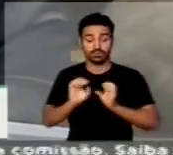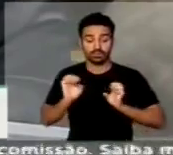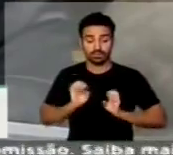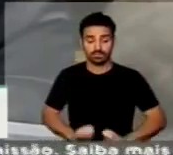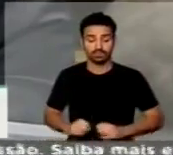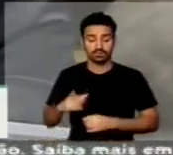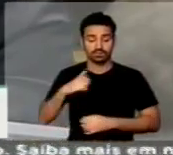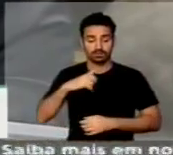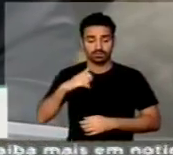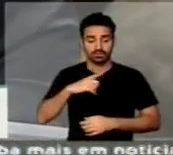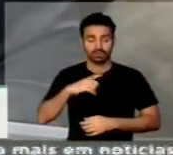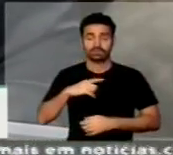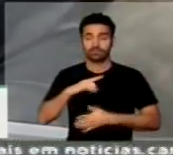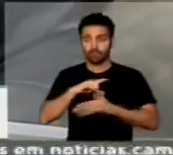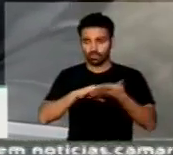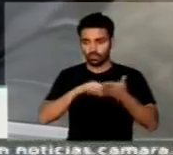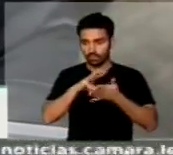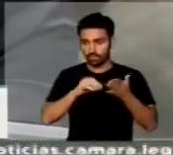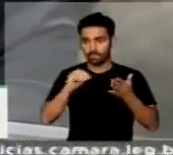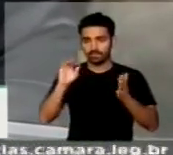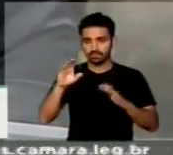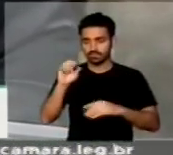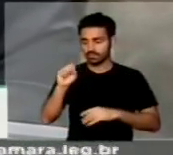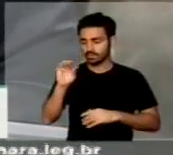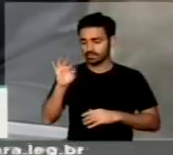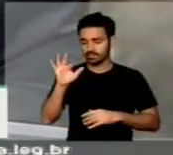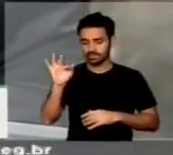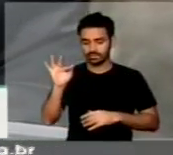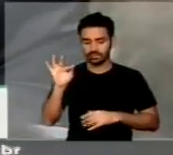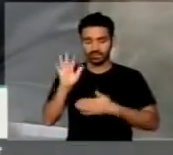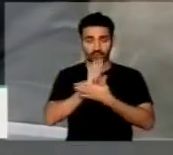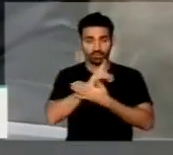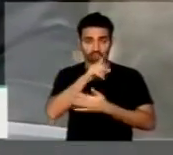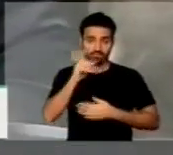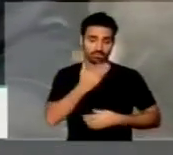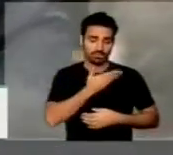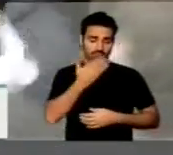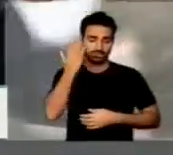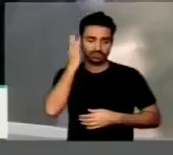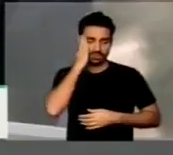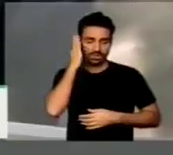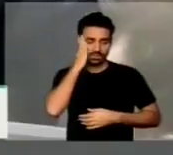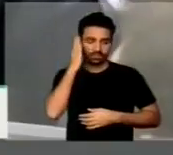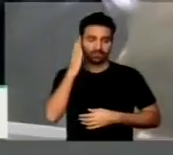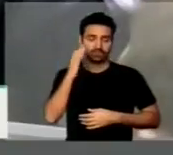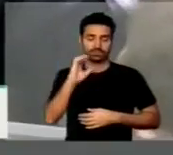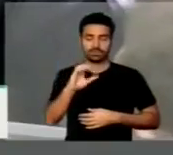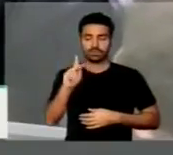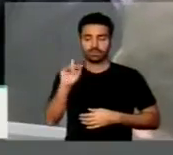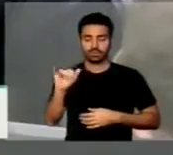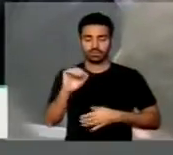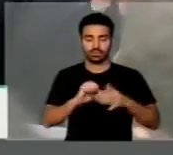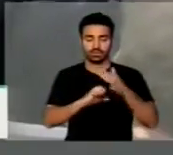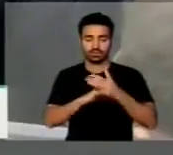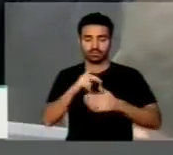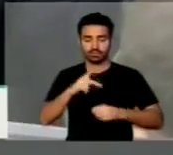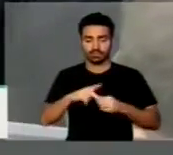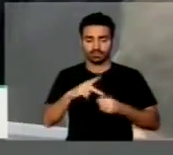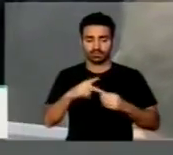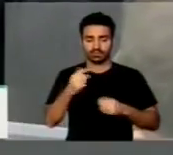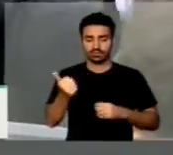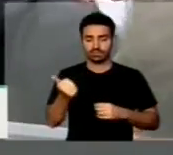2 julgados do Supremo Tribunal Federal. Alguns colegas sabem, essa CPI da Petrobras foi a minha 12ª